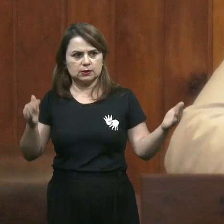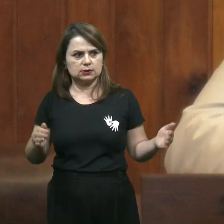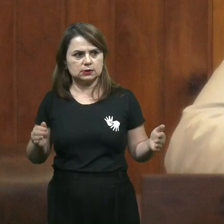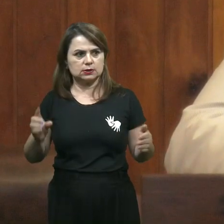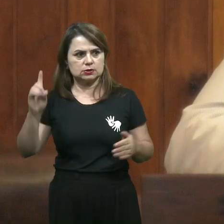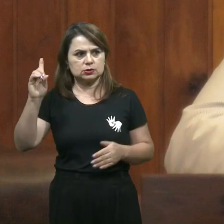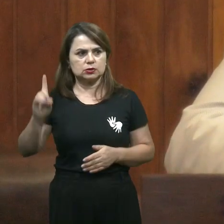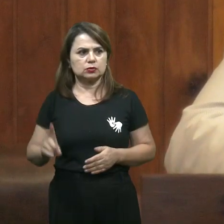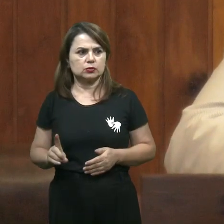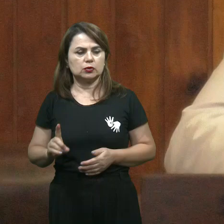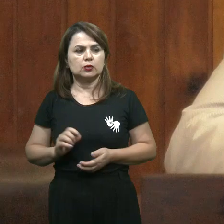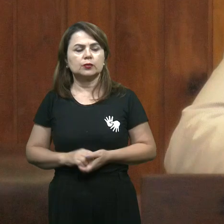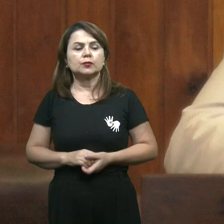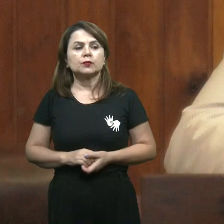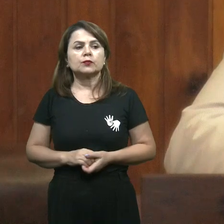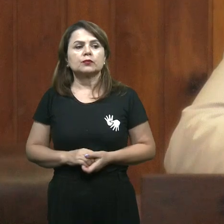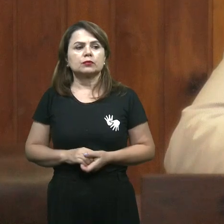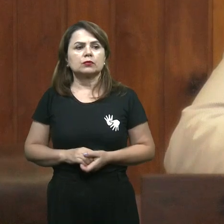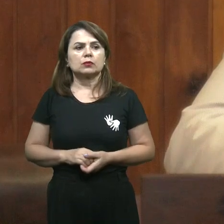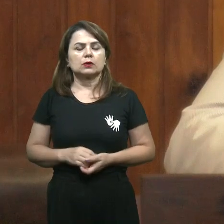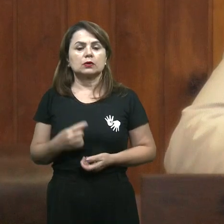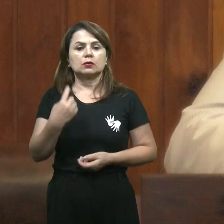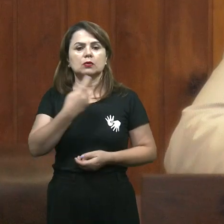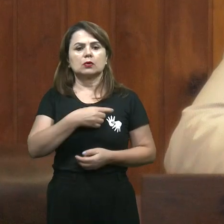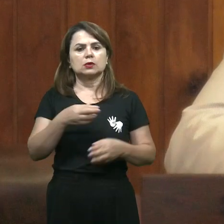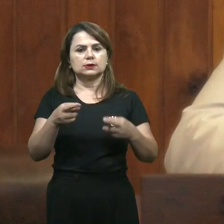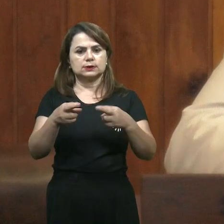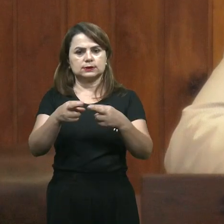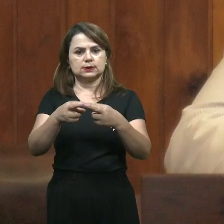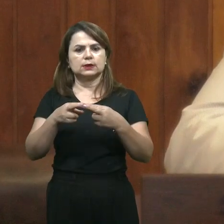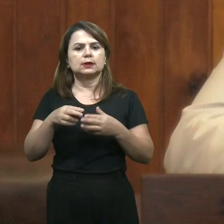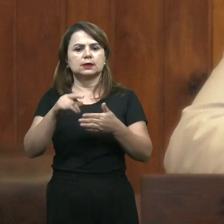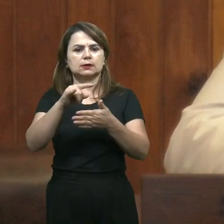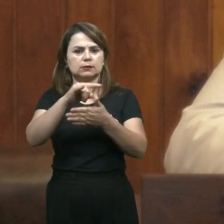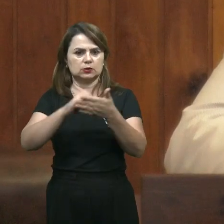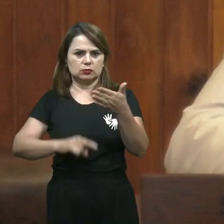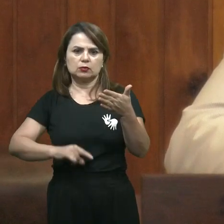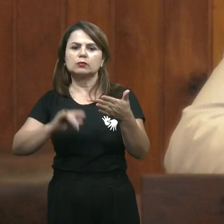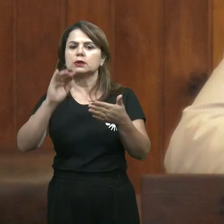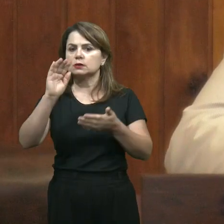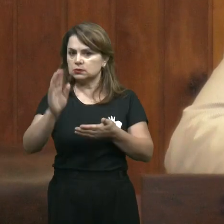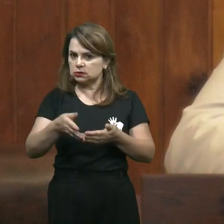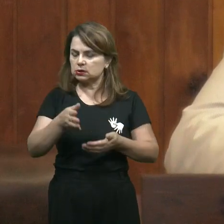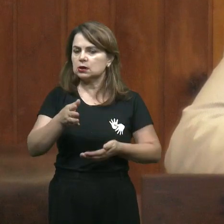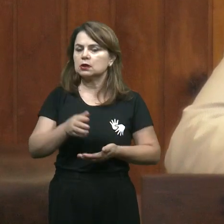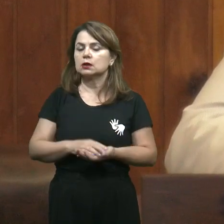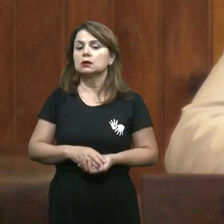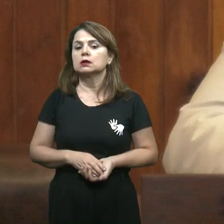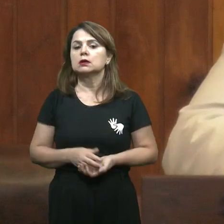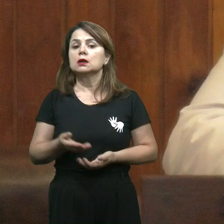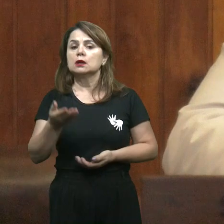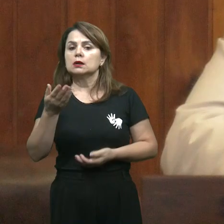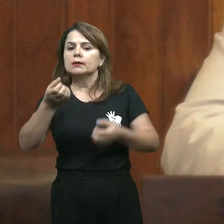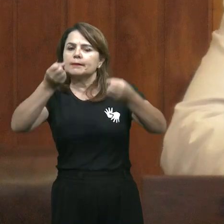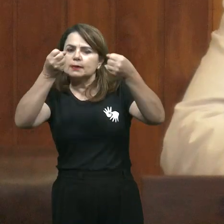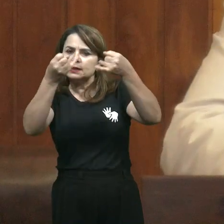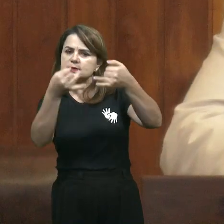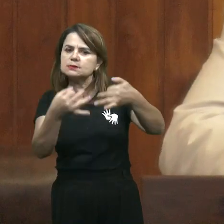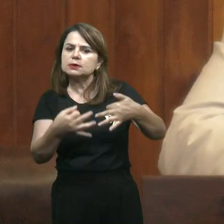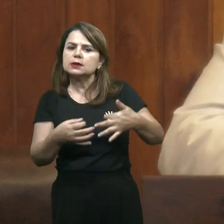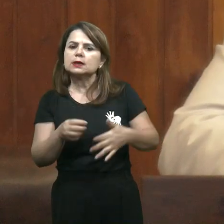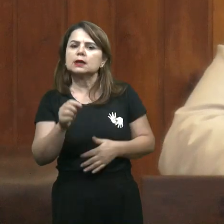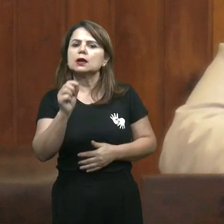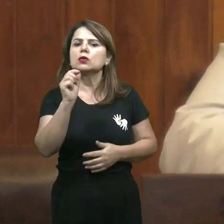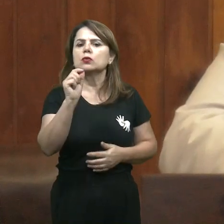nós fizemos esse requerimento para explicar mais ou menos o que